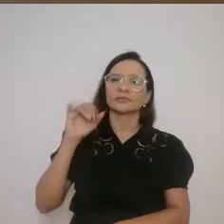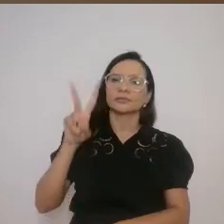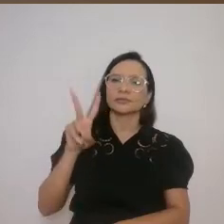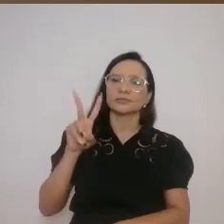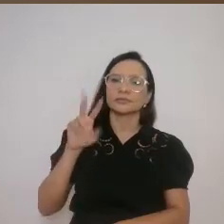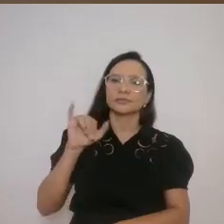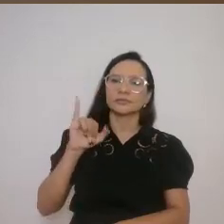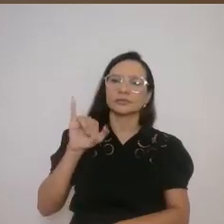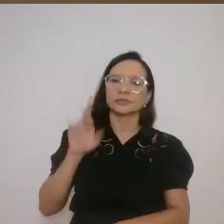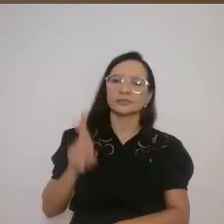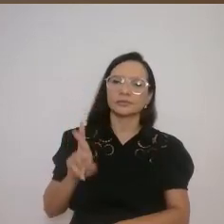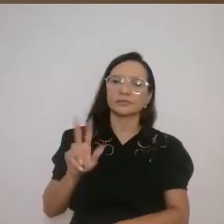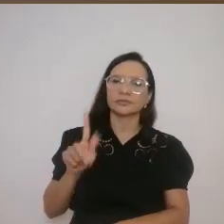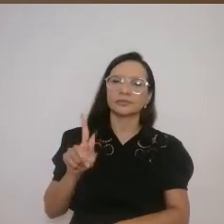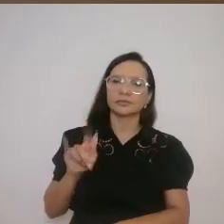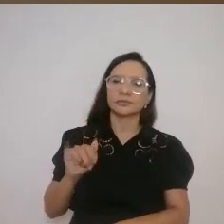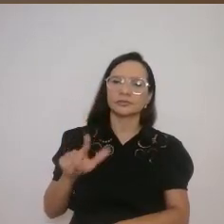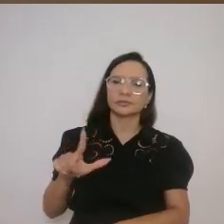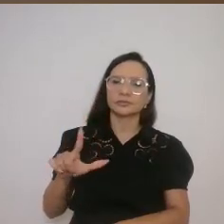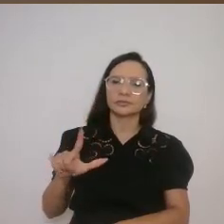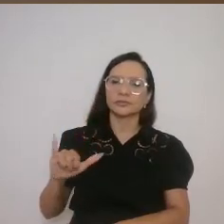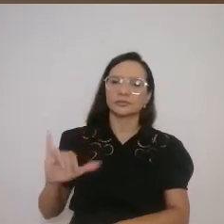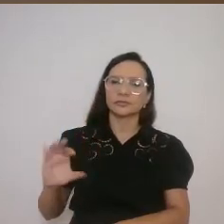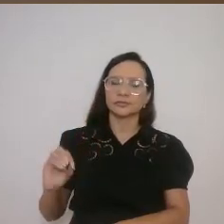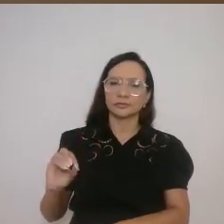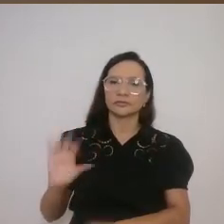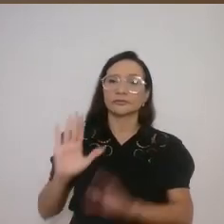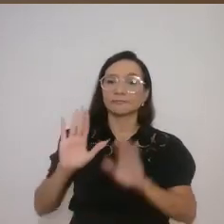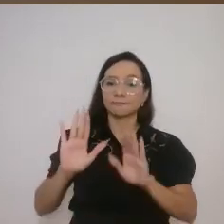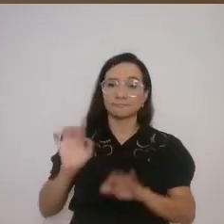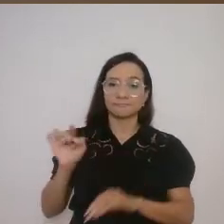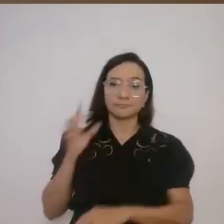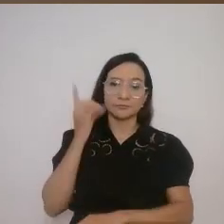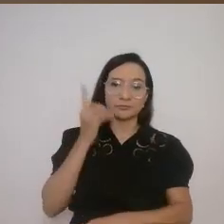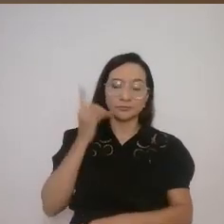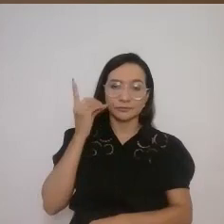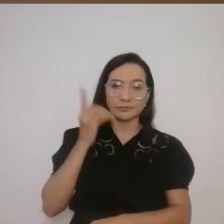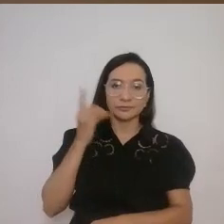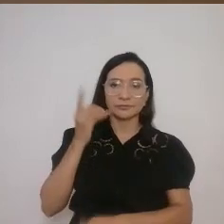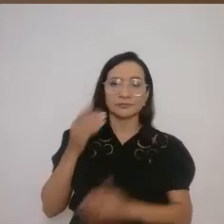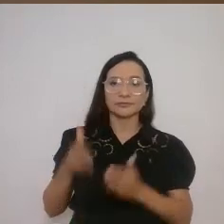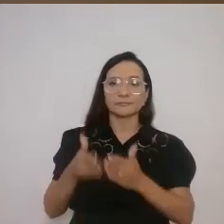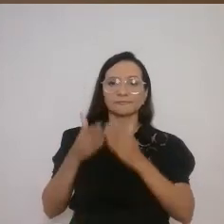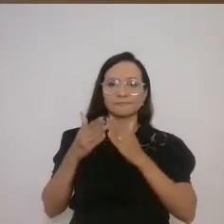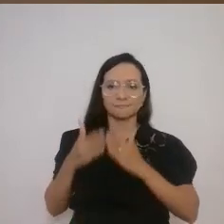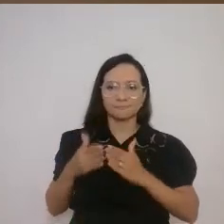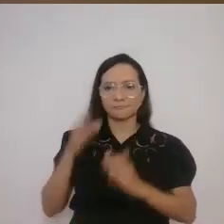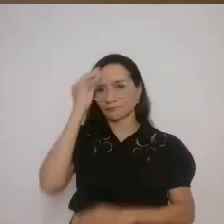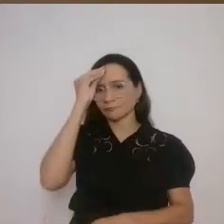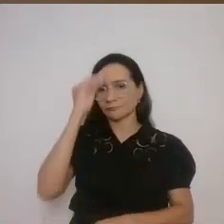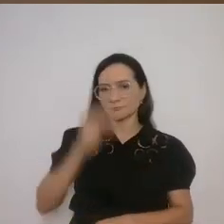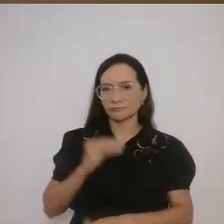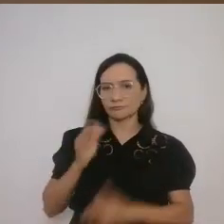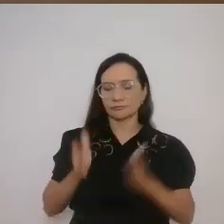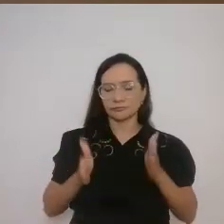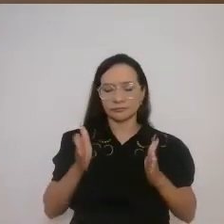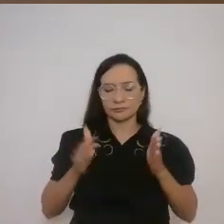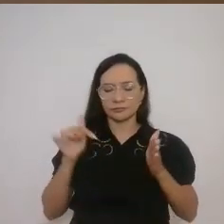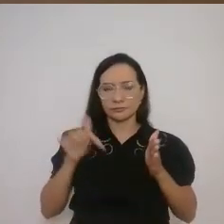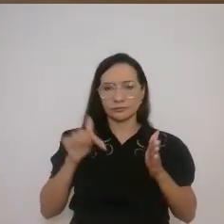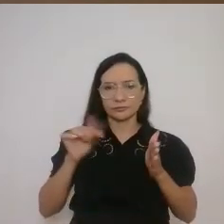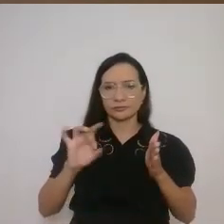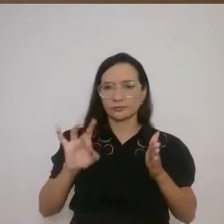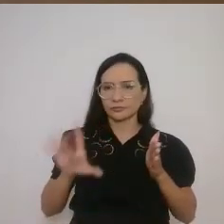autorizado, mas o desembargador Vigílio requereu a desistência desse período. Estamos trazendo apenas para a